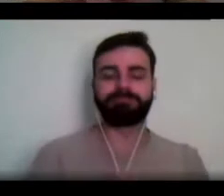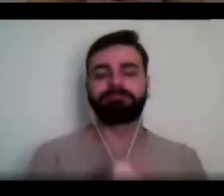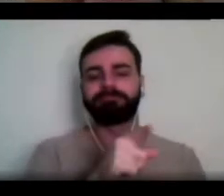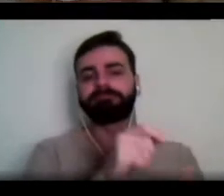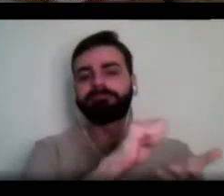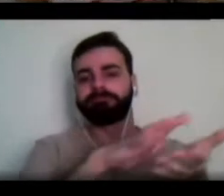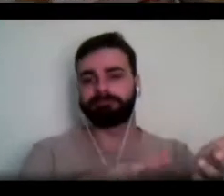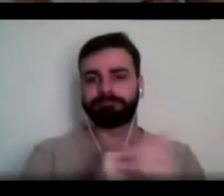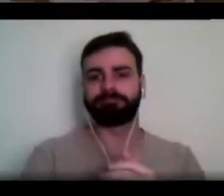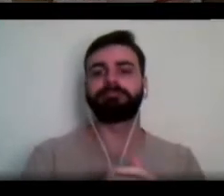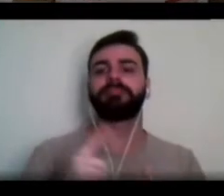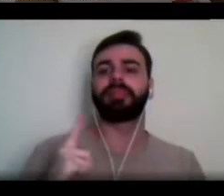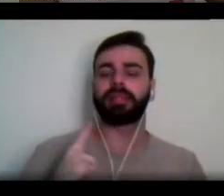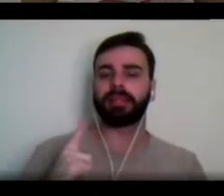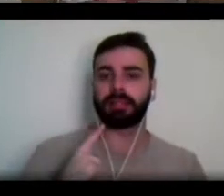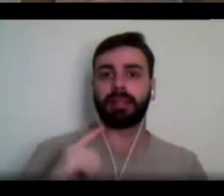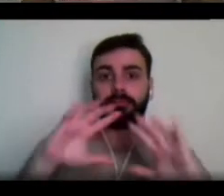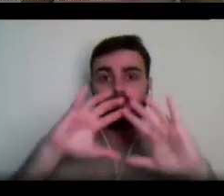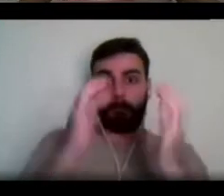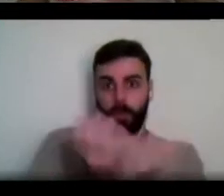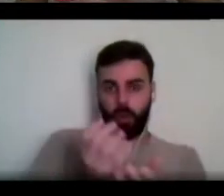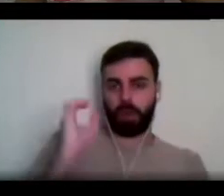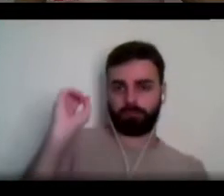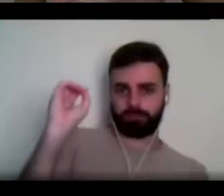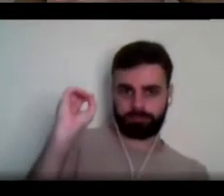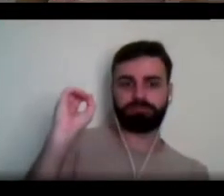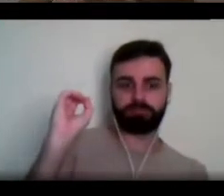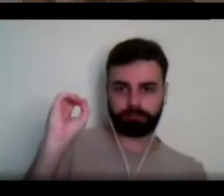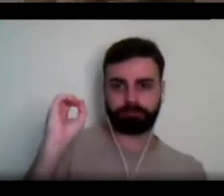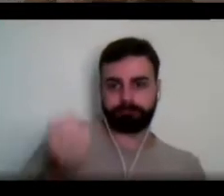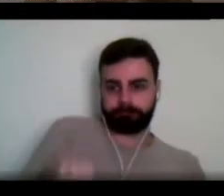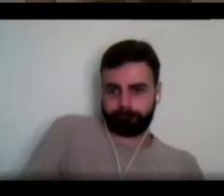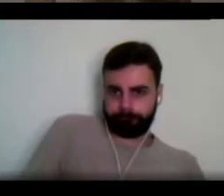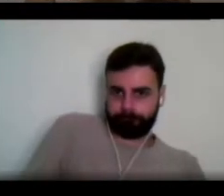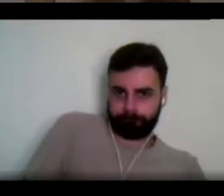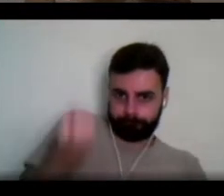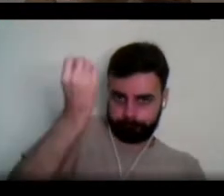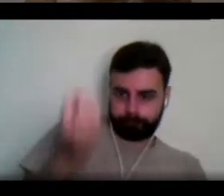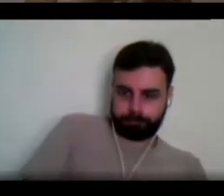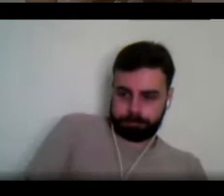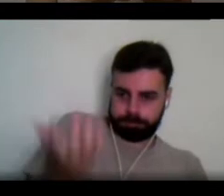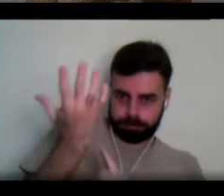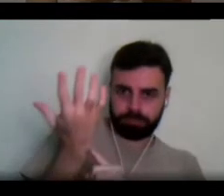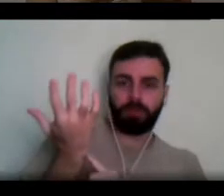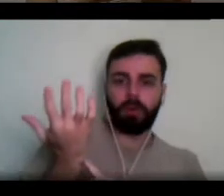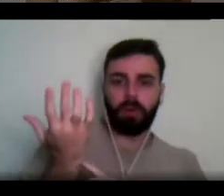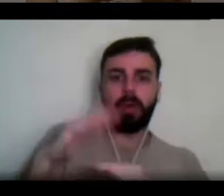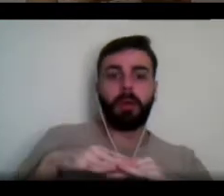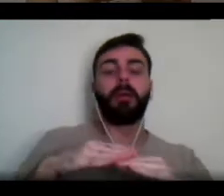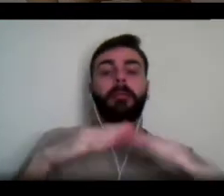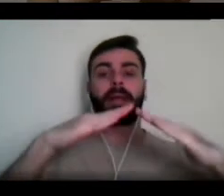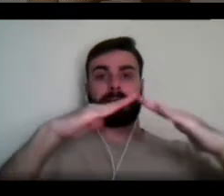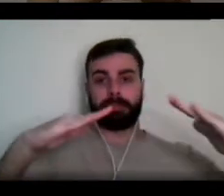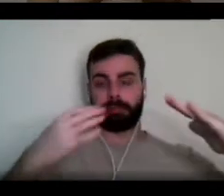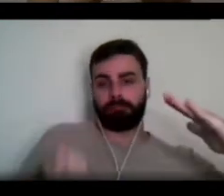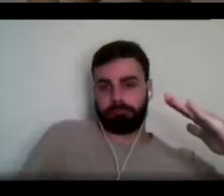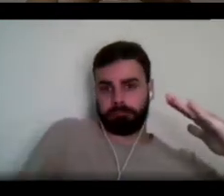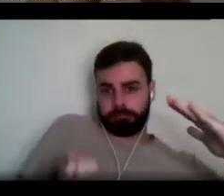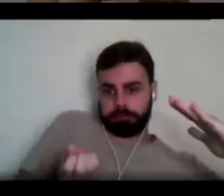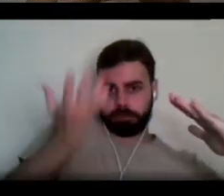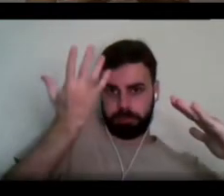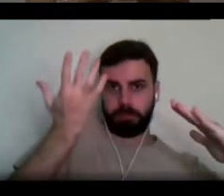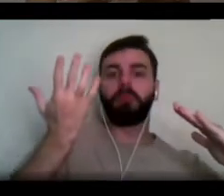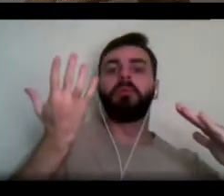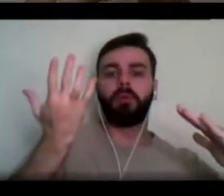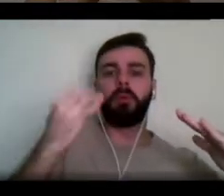fala o seguinte. Uma bola é atirada de baixo para cima do canto superior de um telhado de um